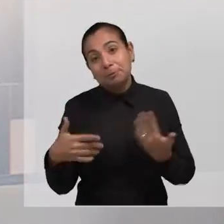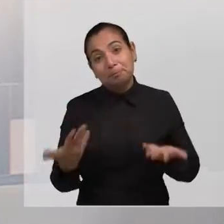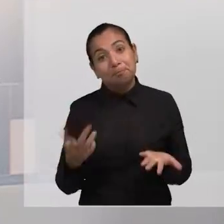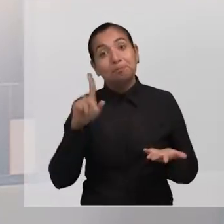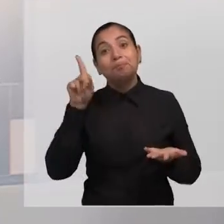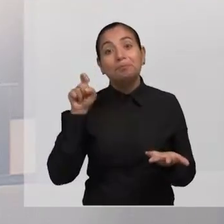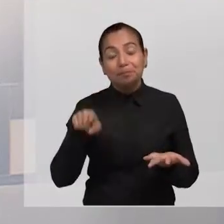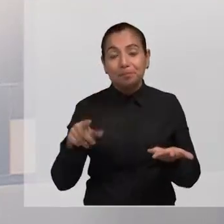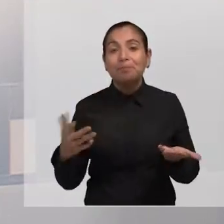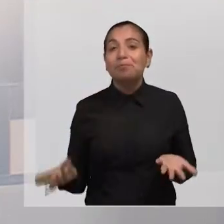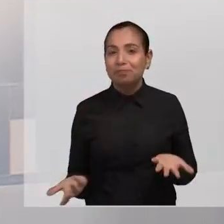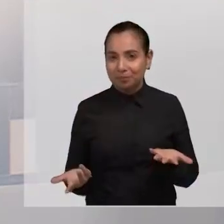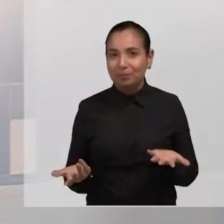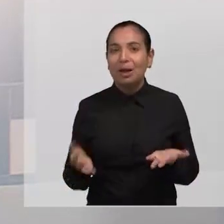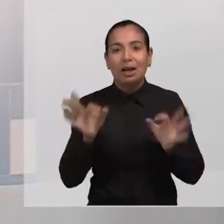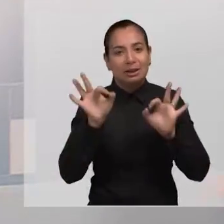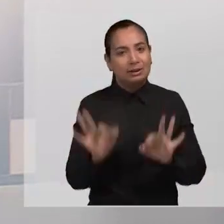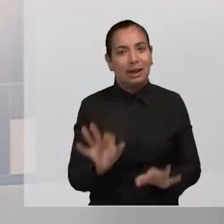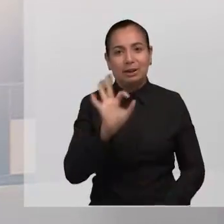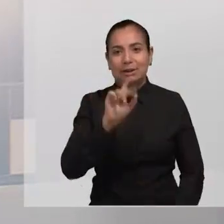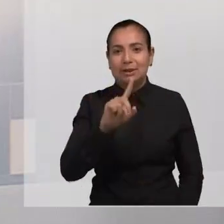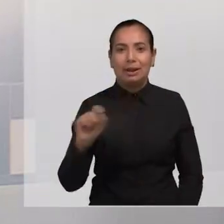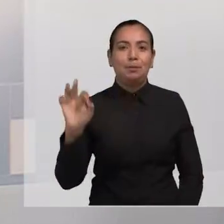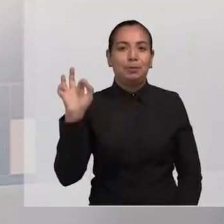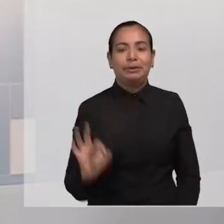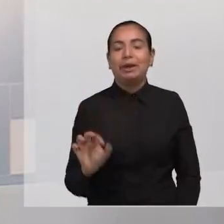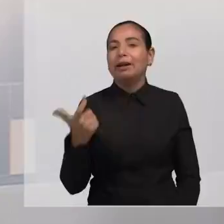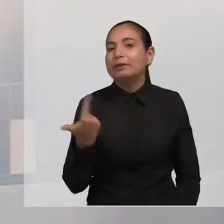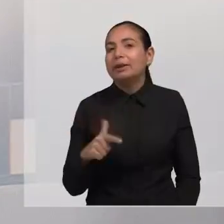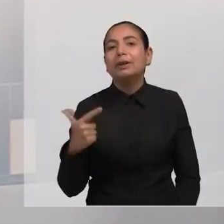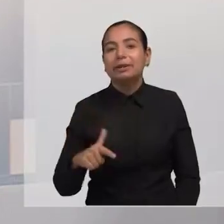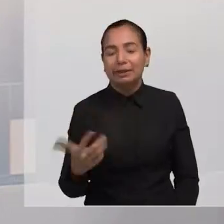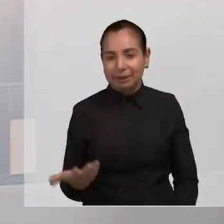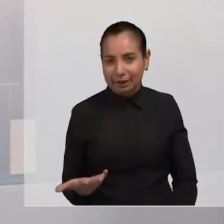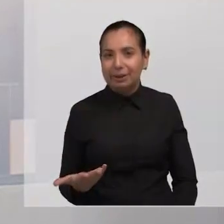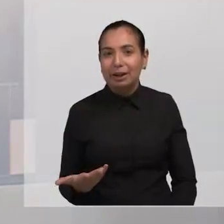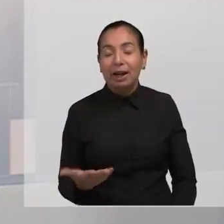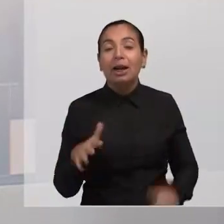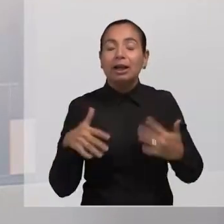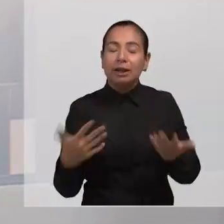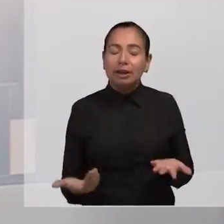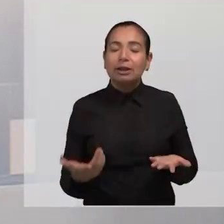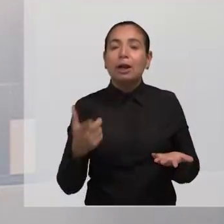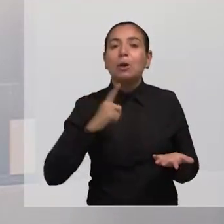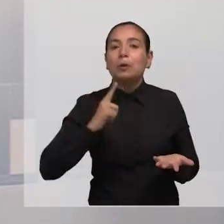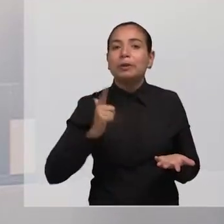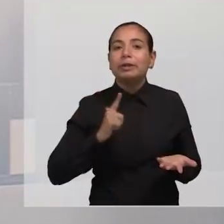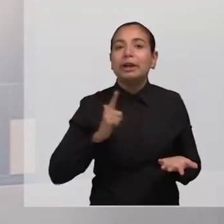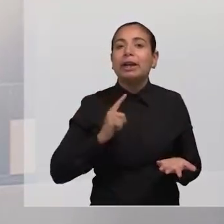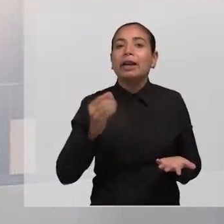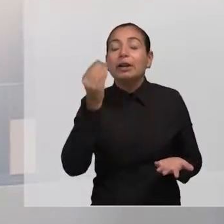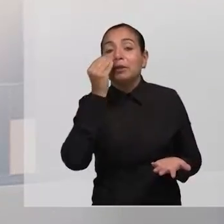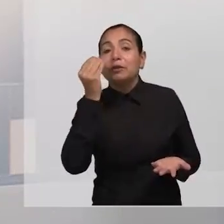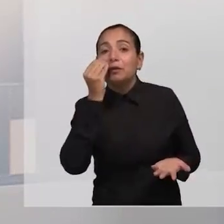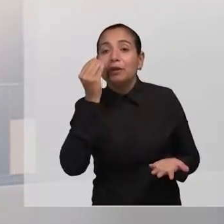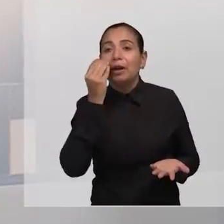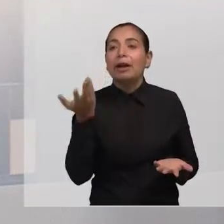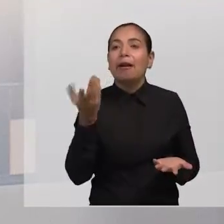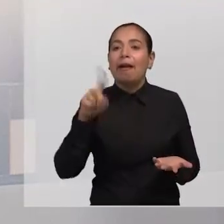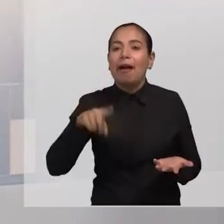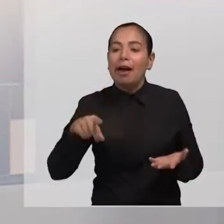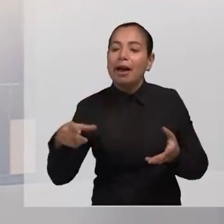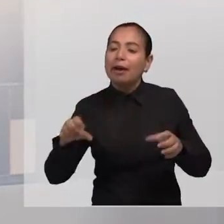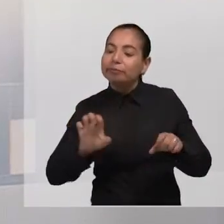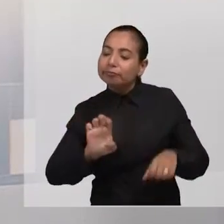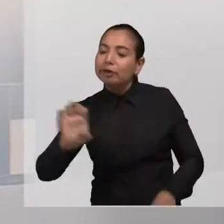parte dos brasileiros. Tem recall, né? Foi 3 vezes candidato. Levar as bandeiras da esquerda para um segundo